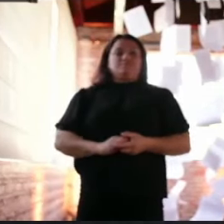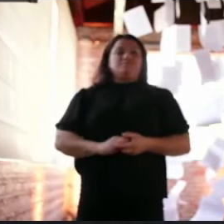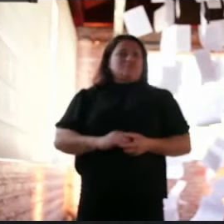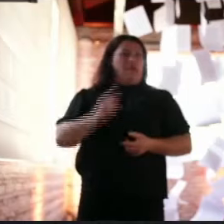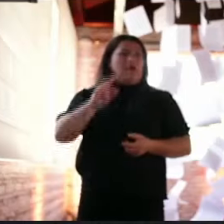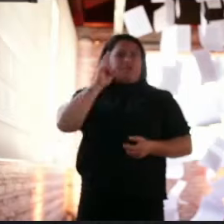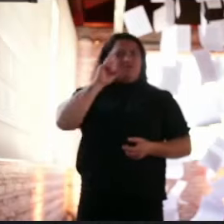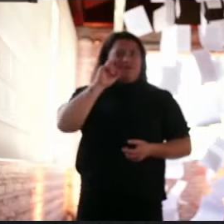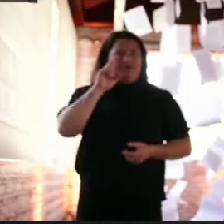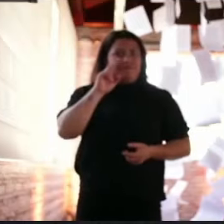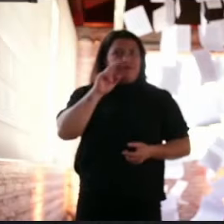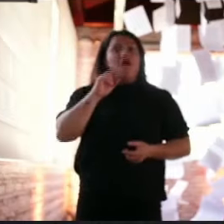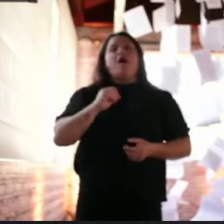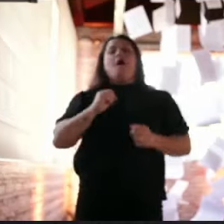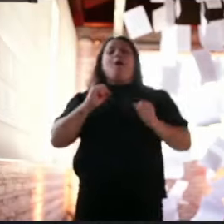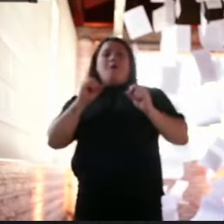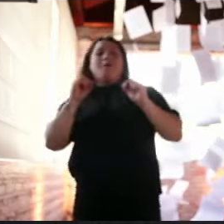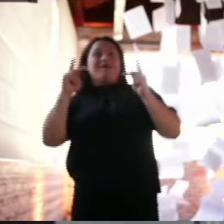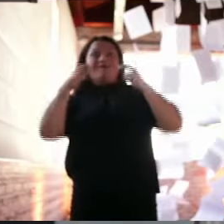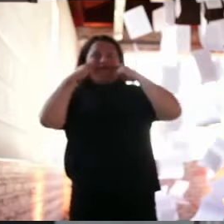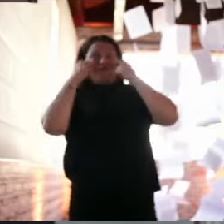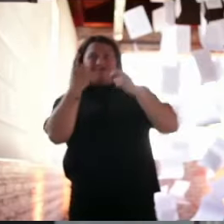lembra né que bom então não passa vergonha sozinha